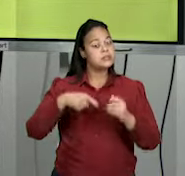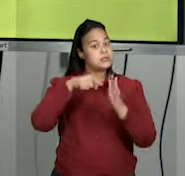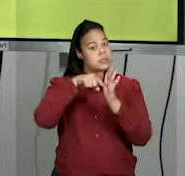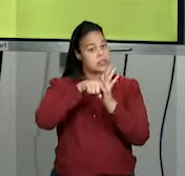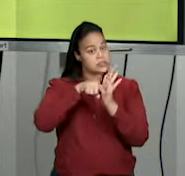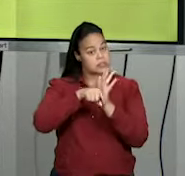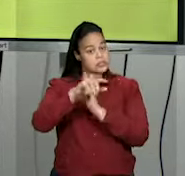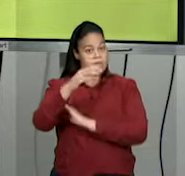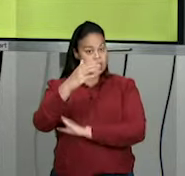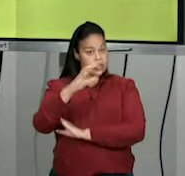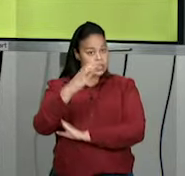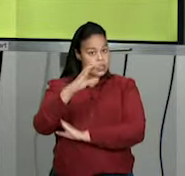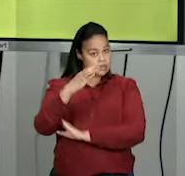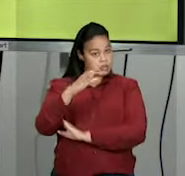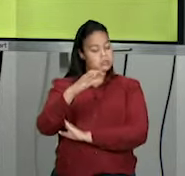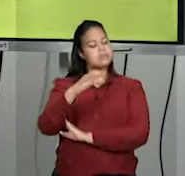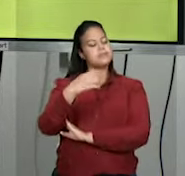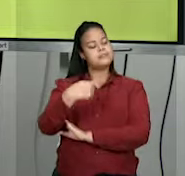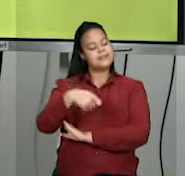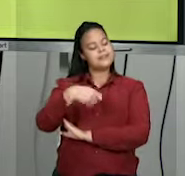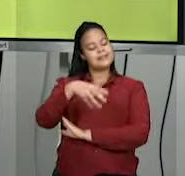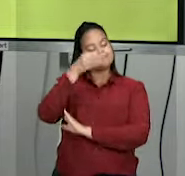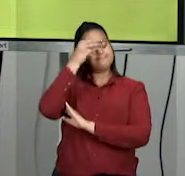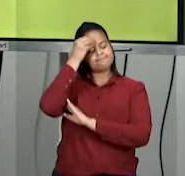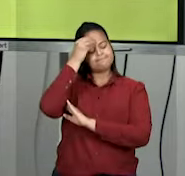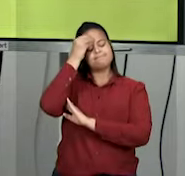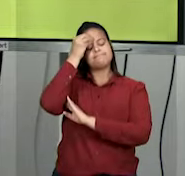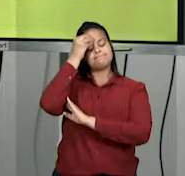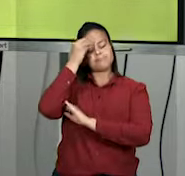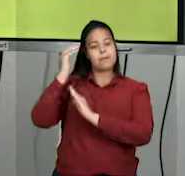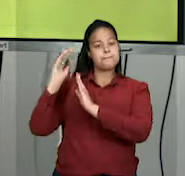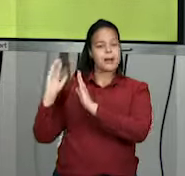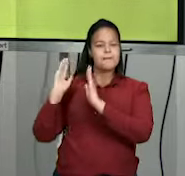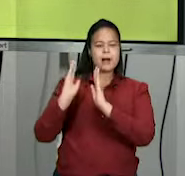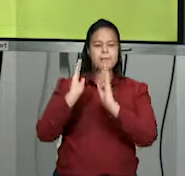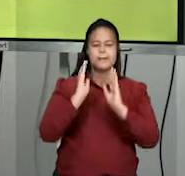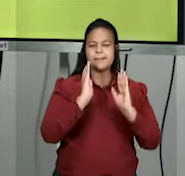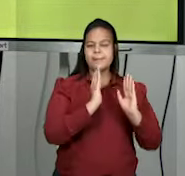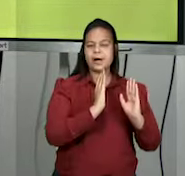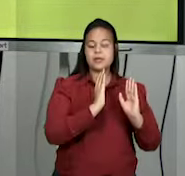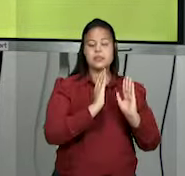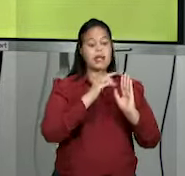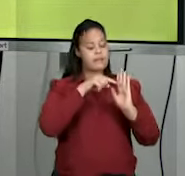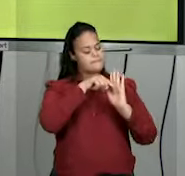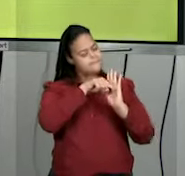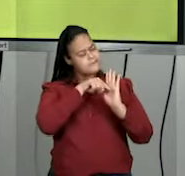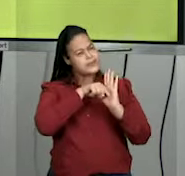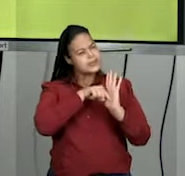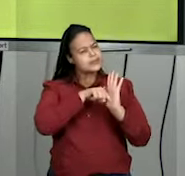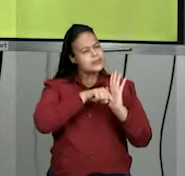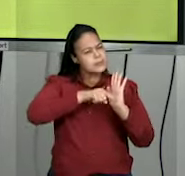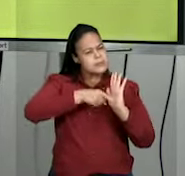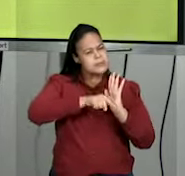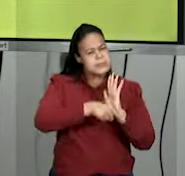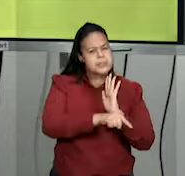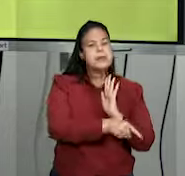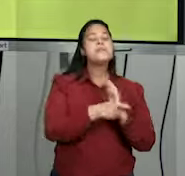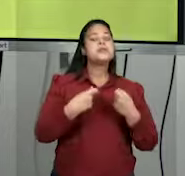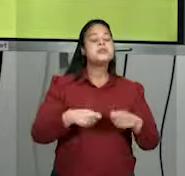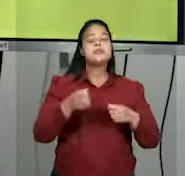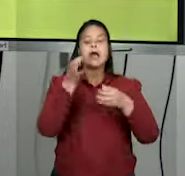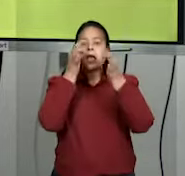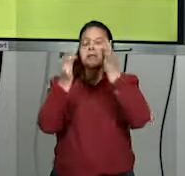para ser considerado ciência, a gente precisa que ela tenha seguido um método de investigação, onde a gente observa,